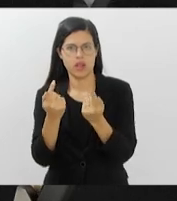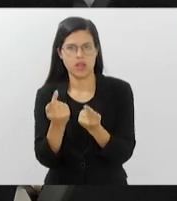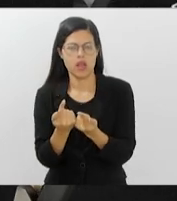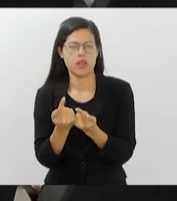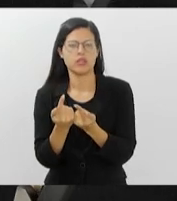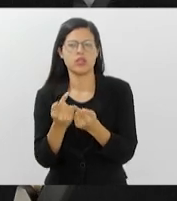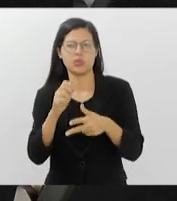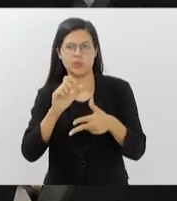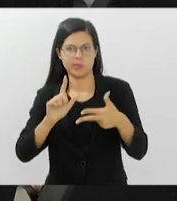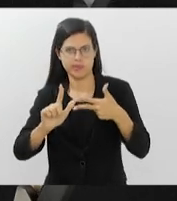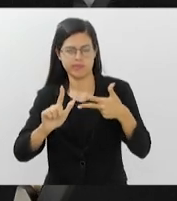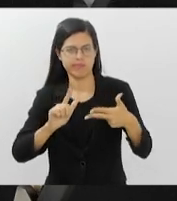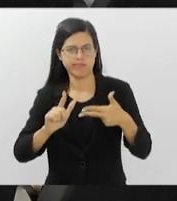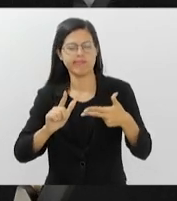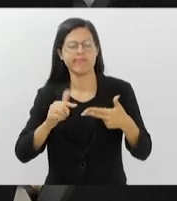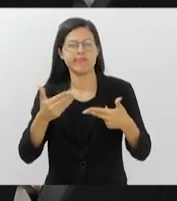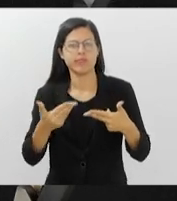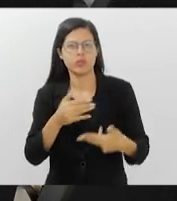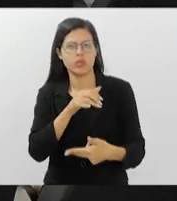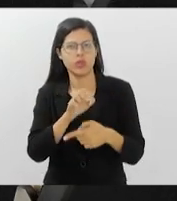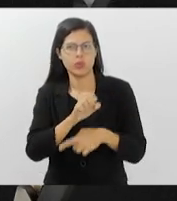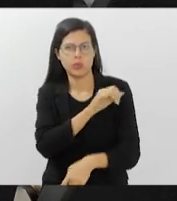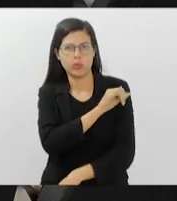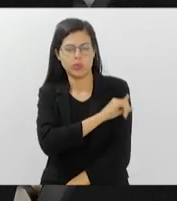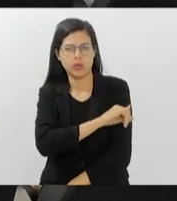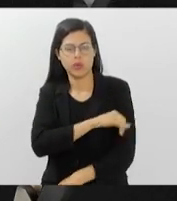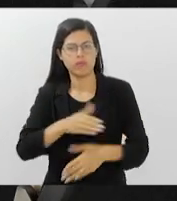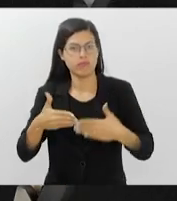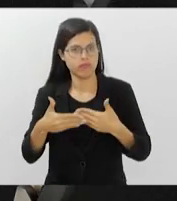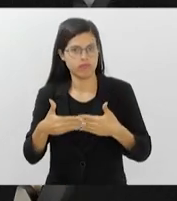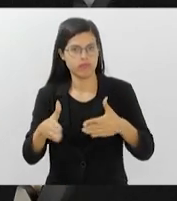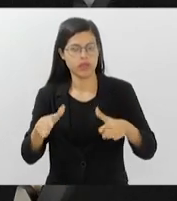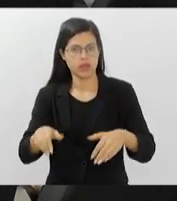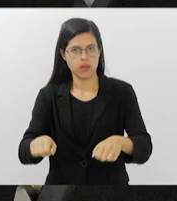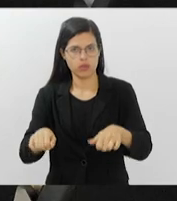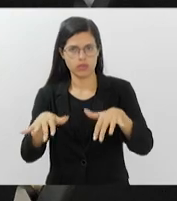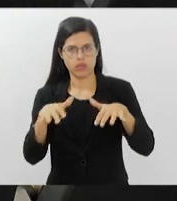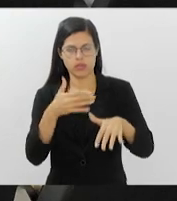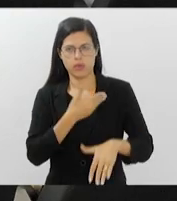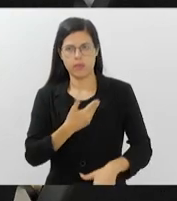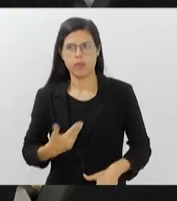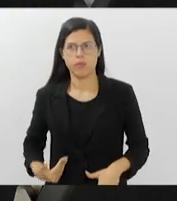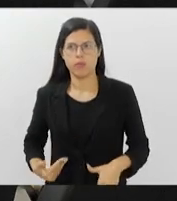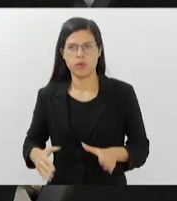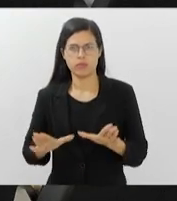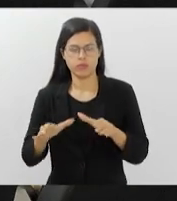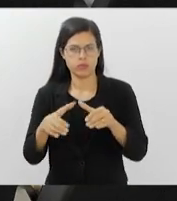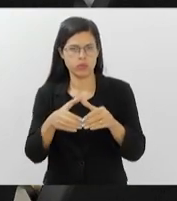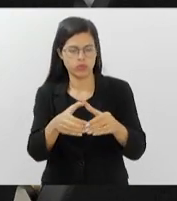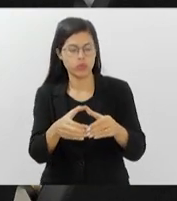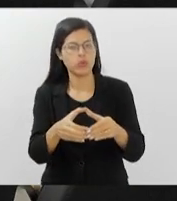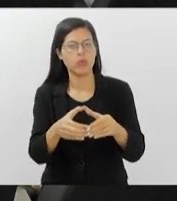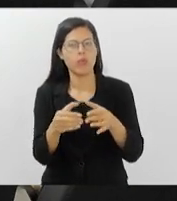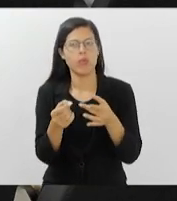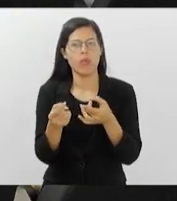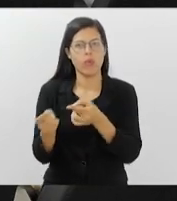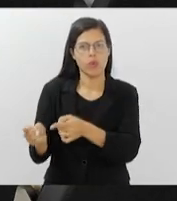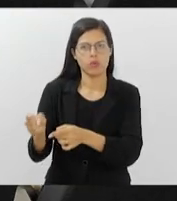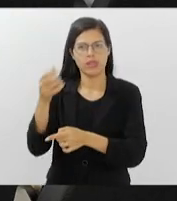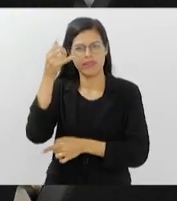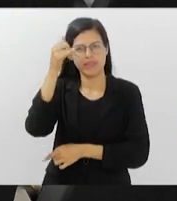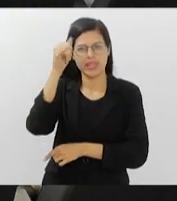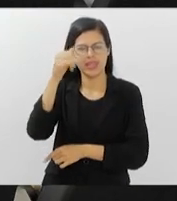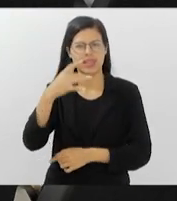aberta a audiência pública a ser realizada pela frente parlamentar Estadual de combate e prevenção à